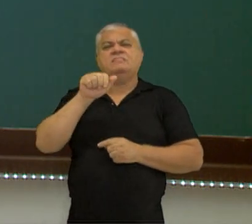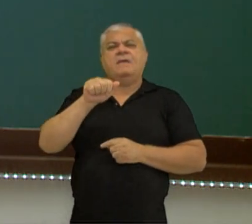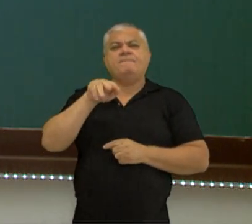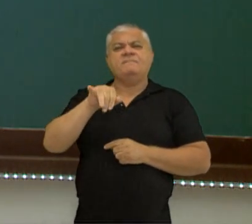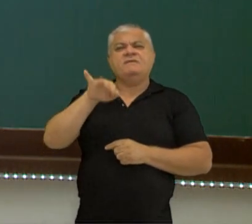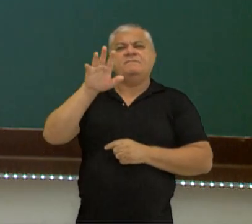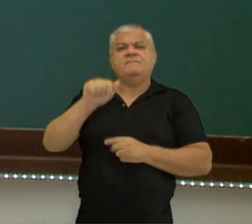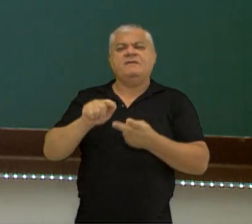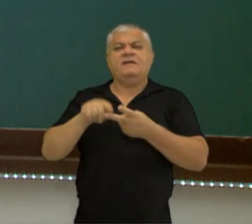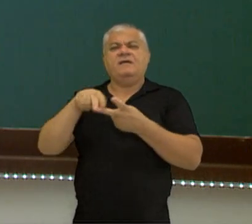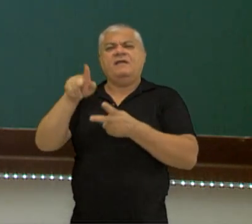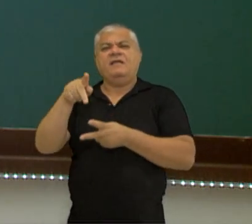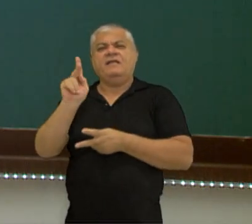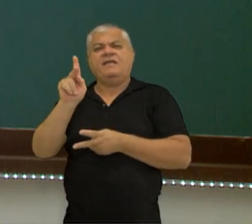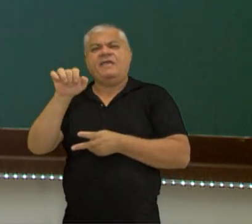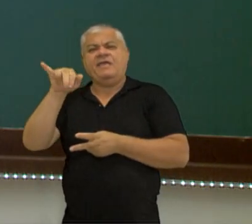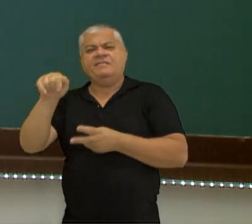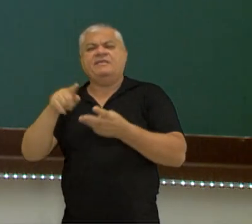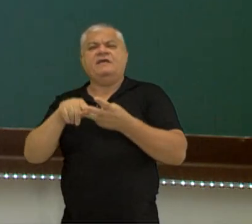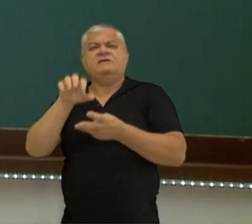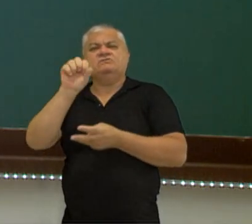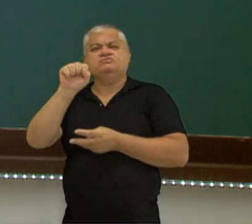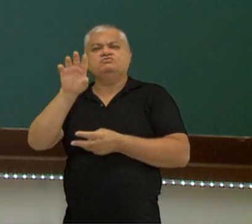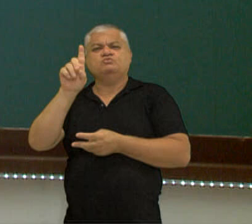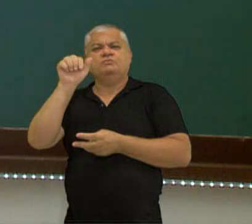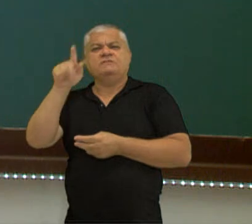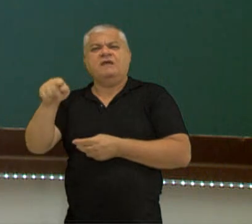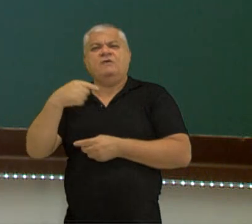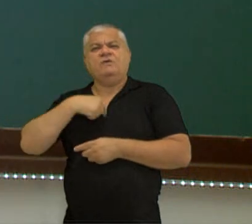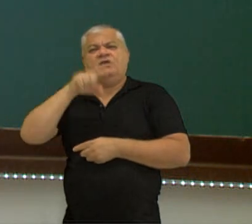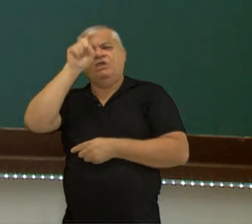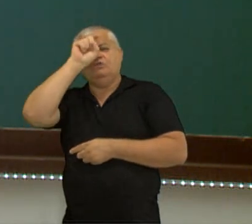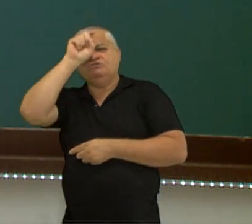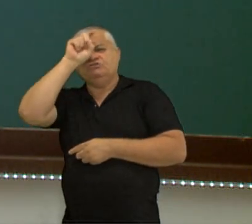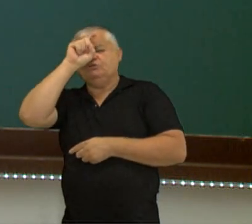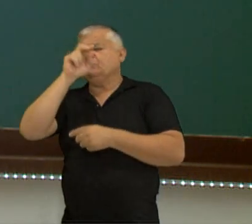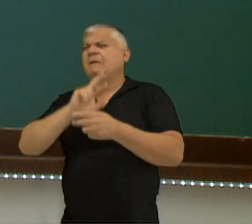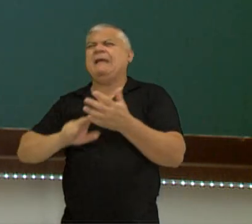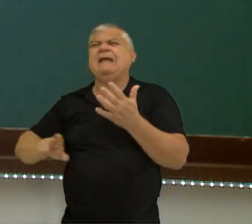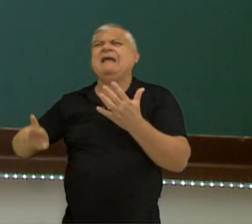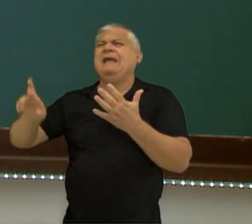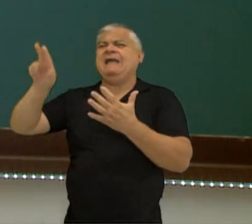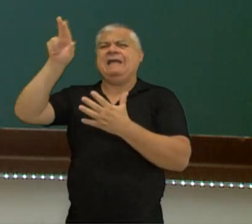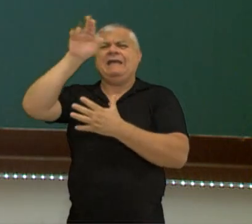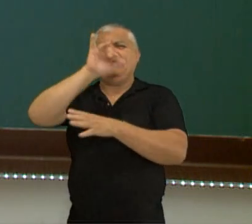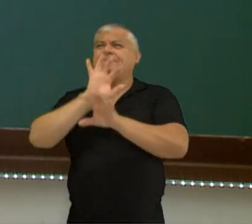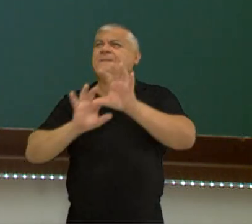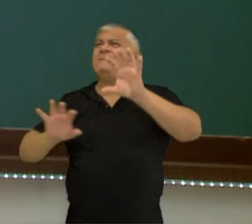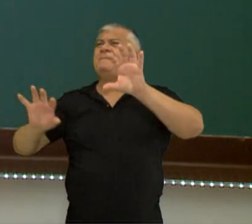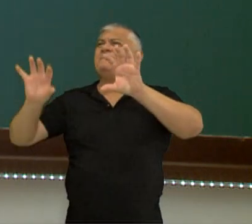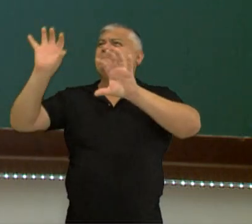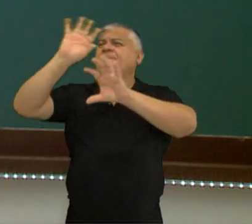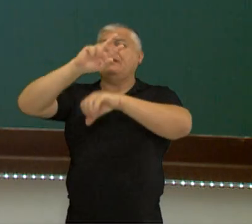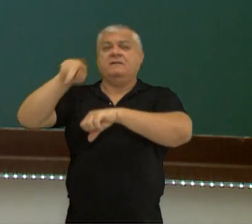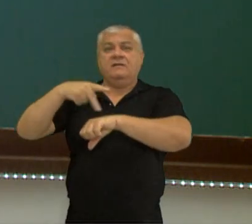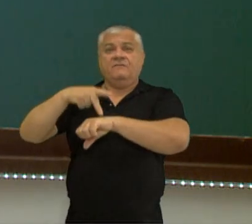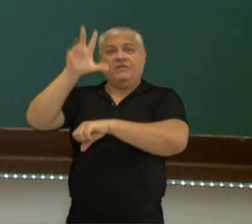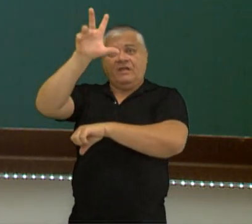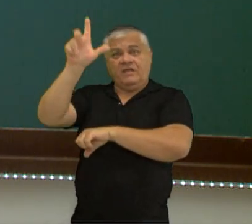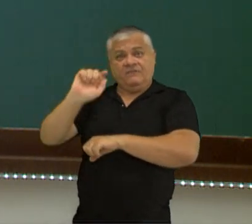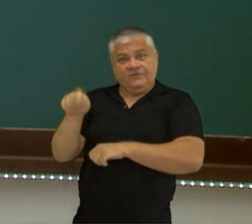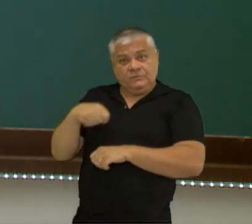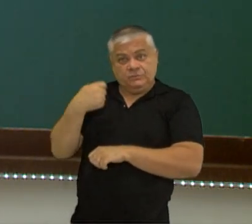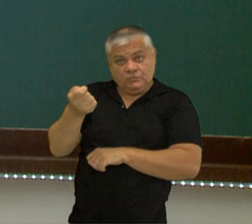o Quênia, Sudão, Egito, são alguns exemplos de países que compõem a África.